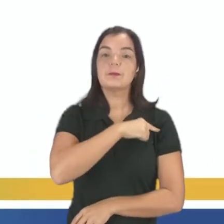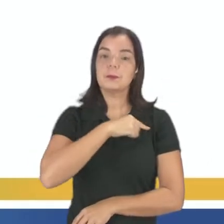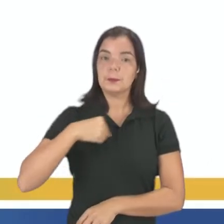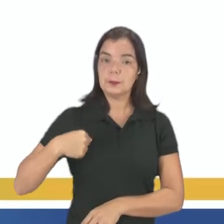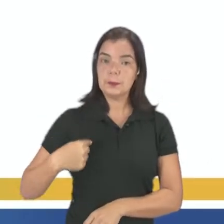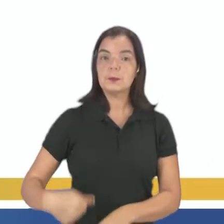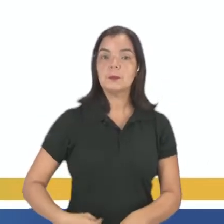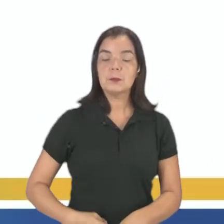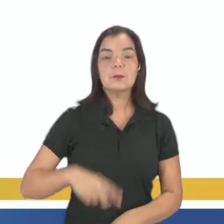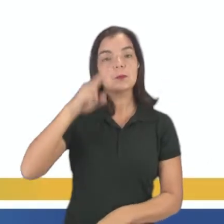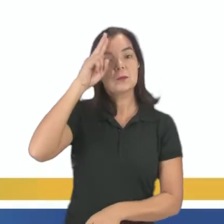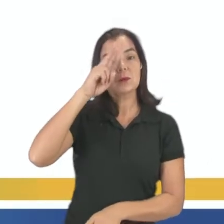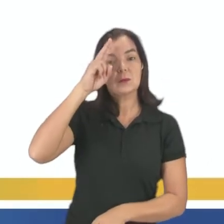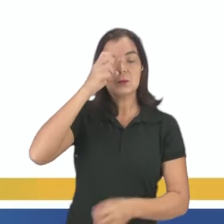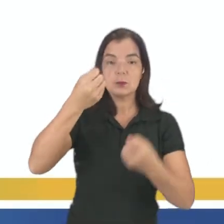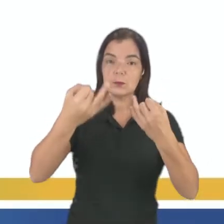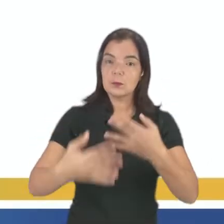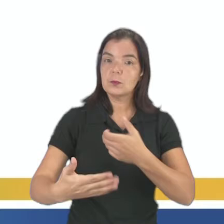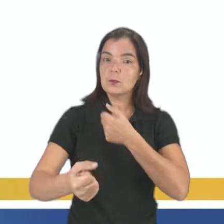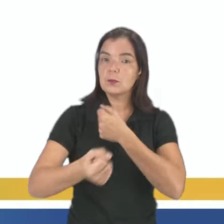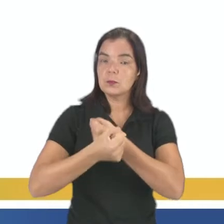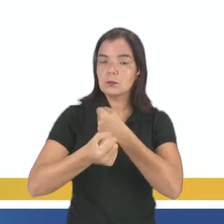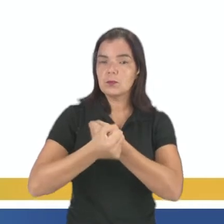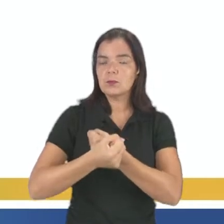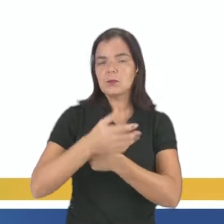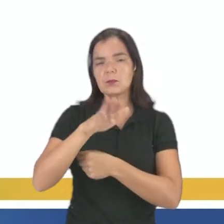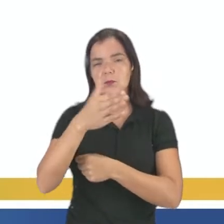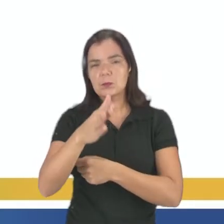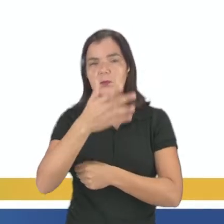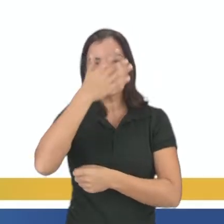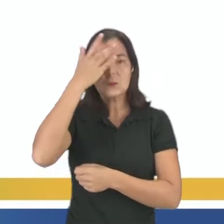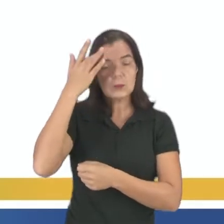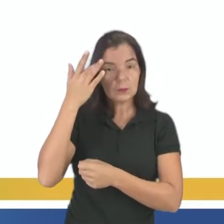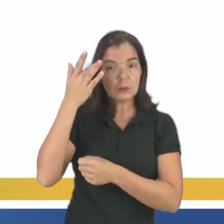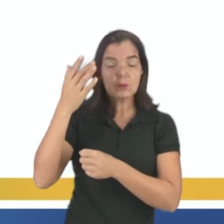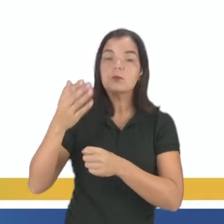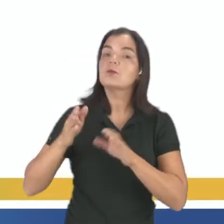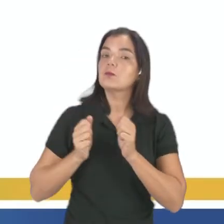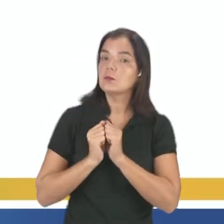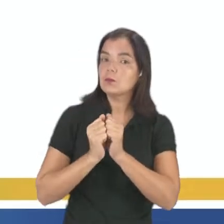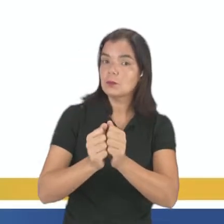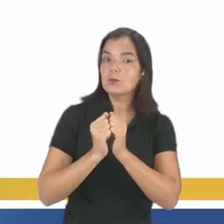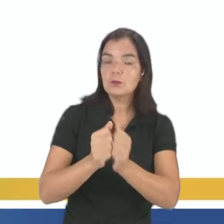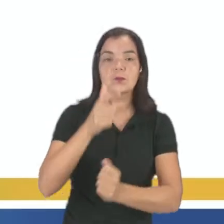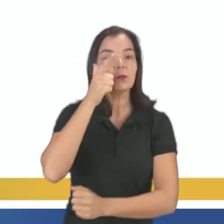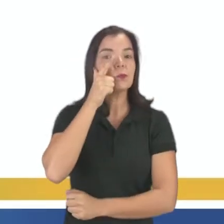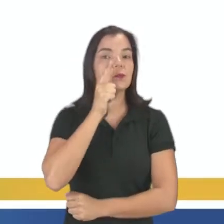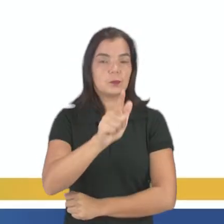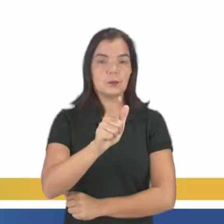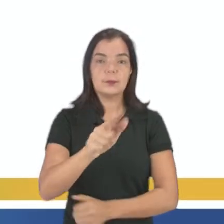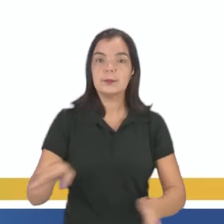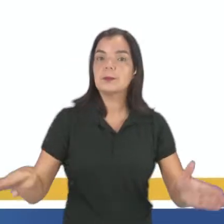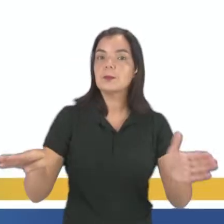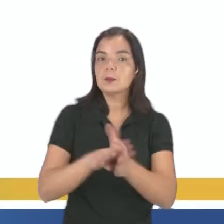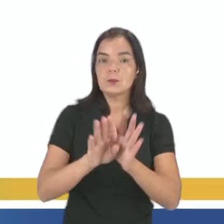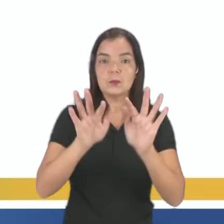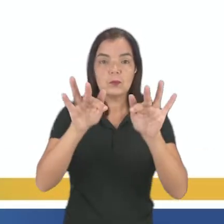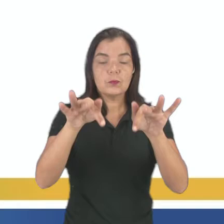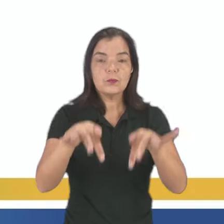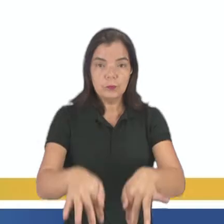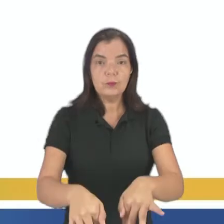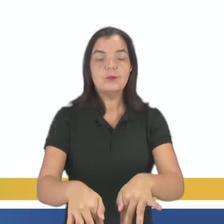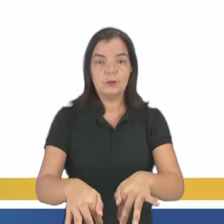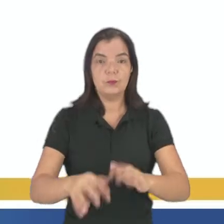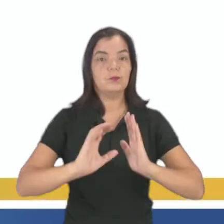história diz que aproximadamente um terço das pessoas que saíram aí nessa longa marcha conseguiram aí, então, chegar ao final, né,